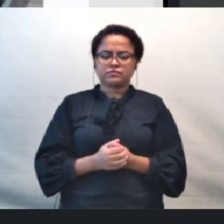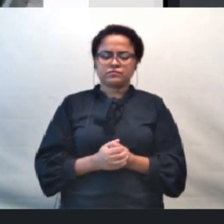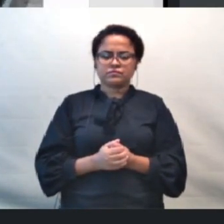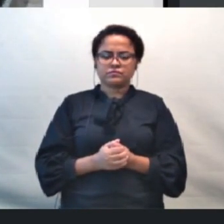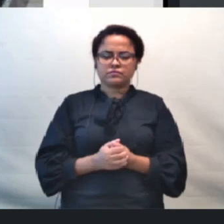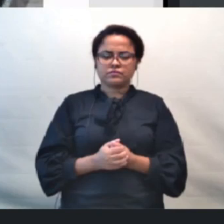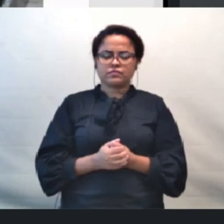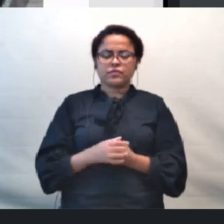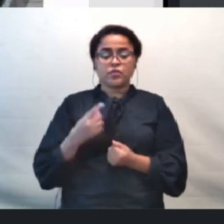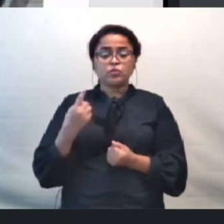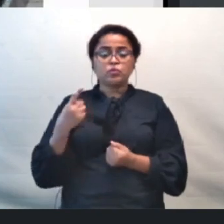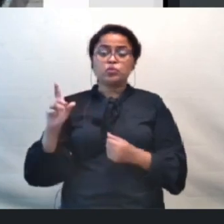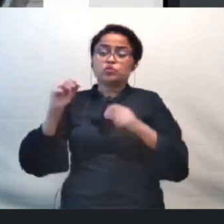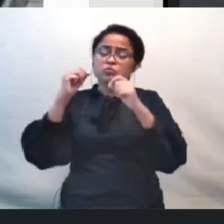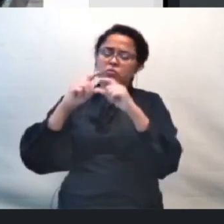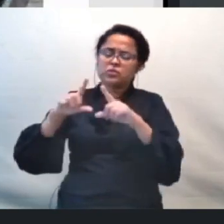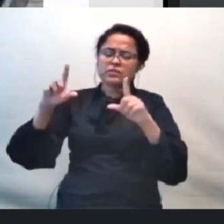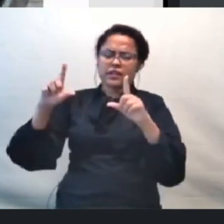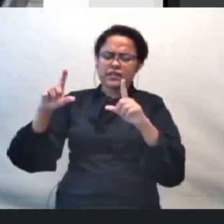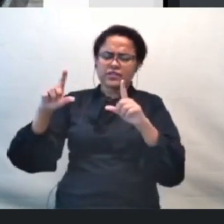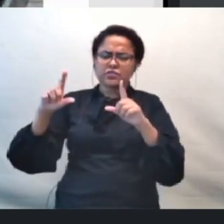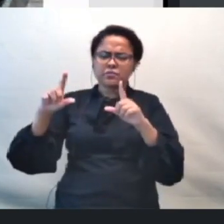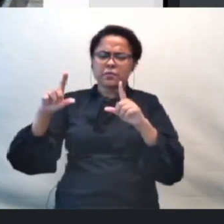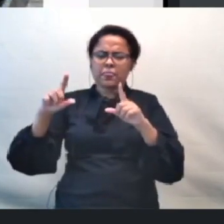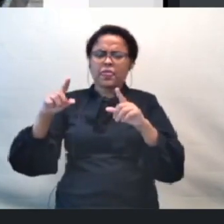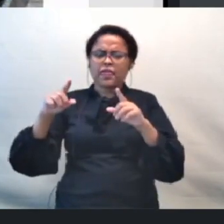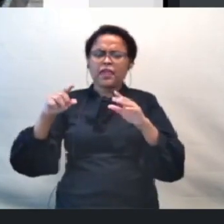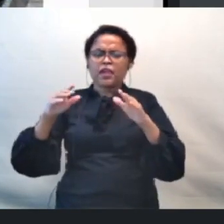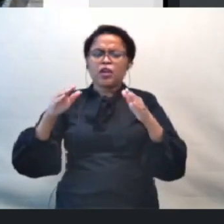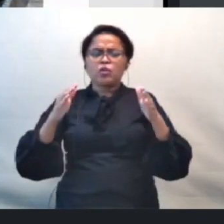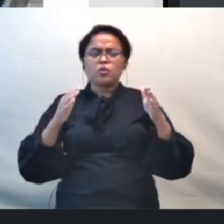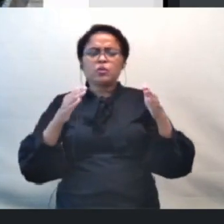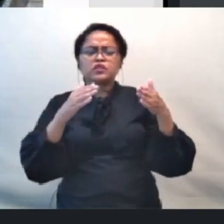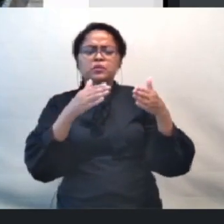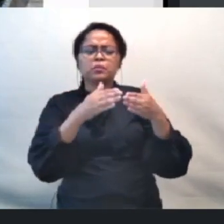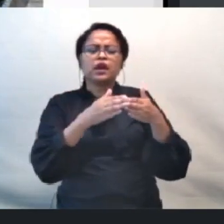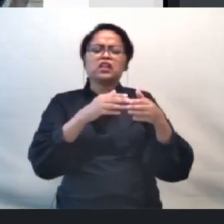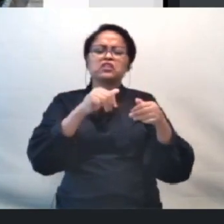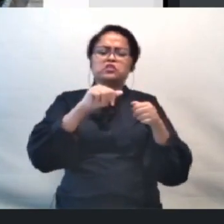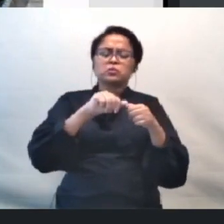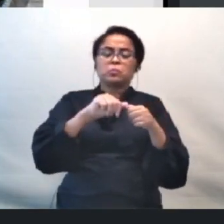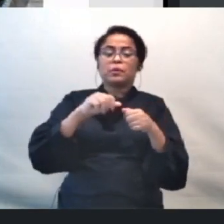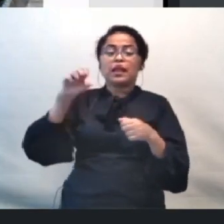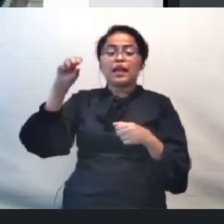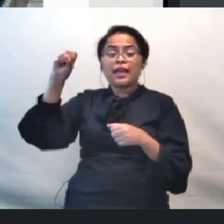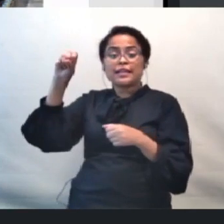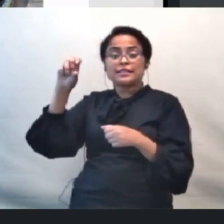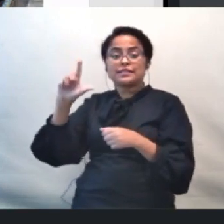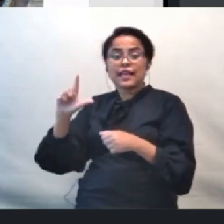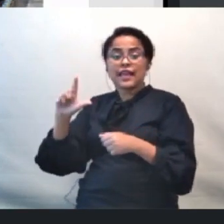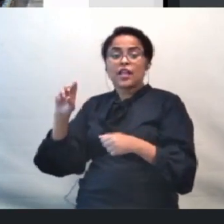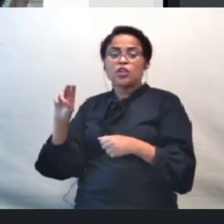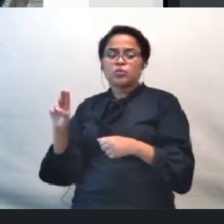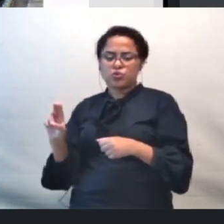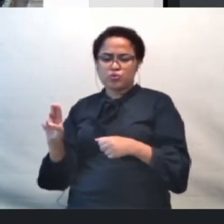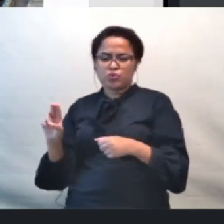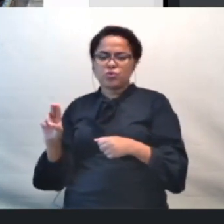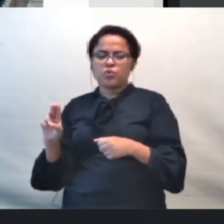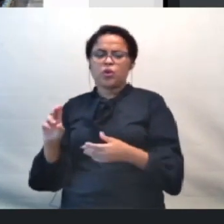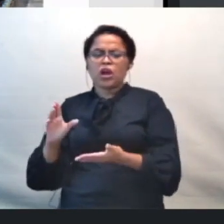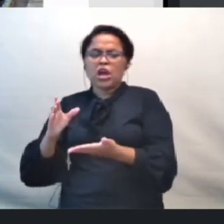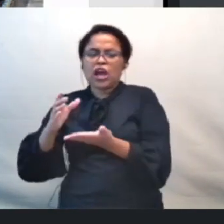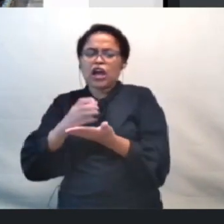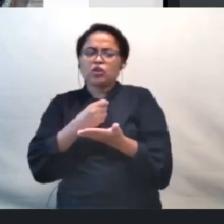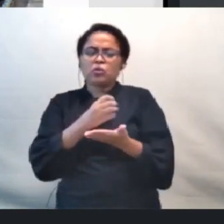E no último slide, as metas realizadas pela SLU, onde eu destaco aqui a coleta de